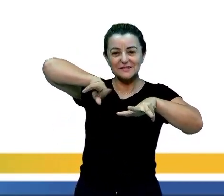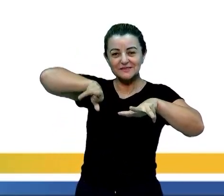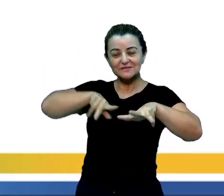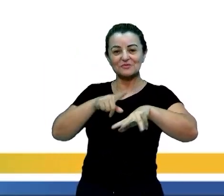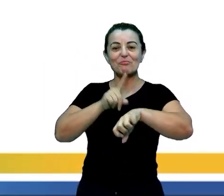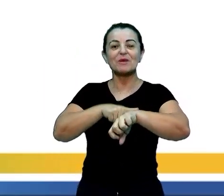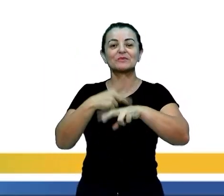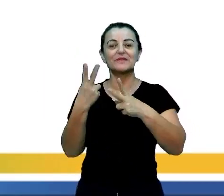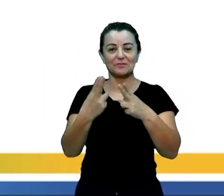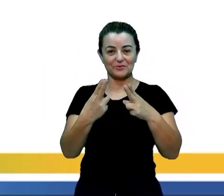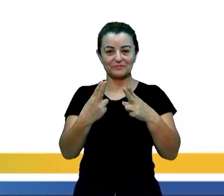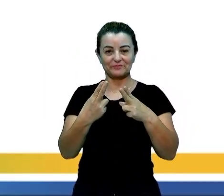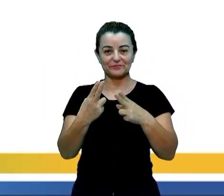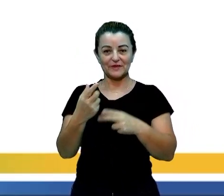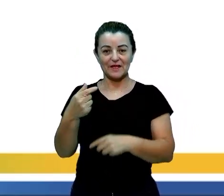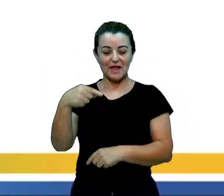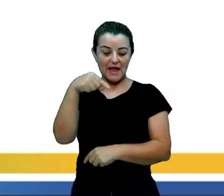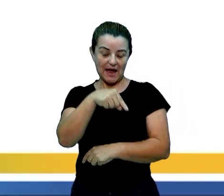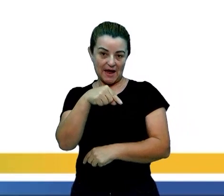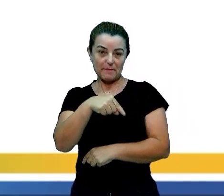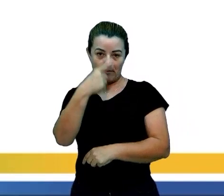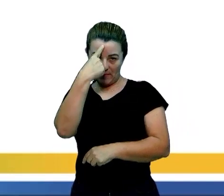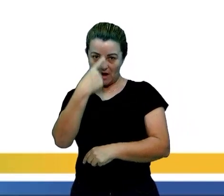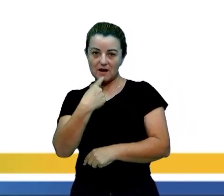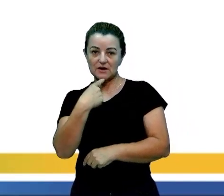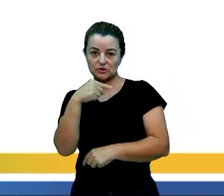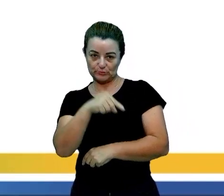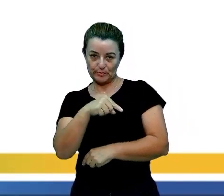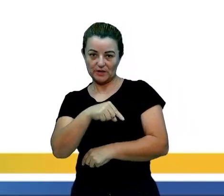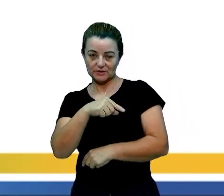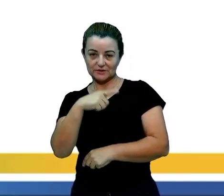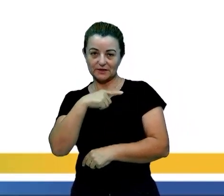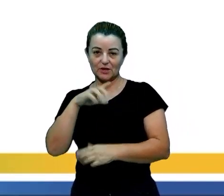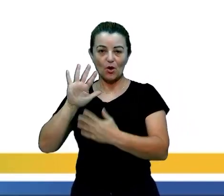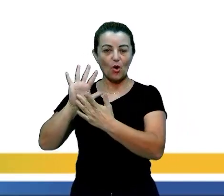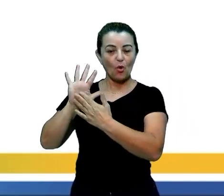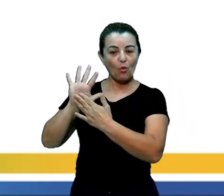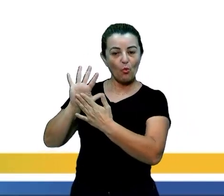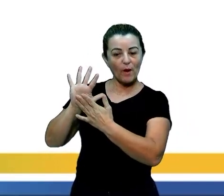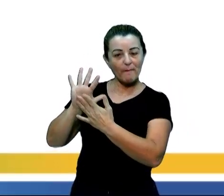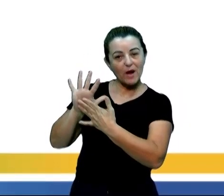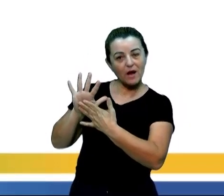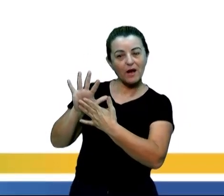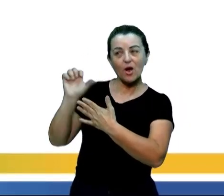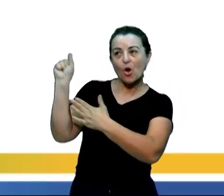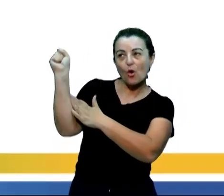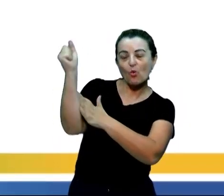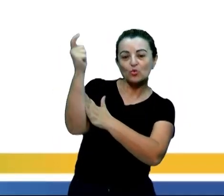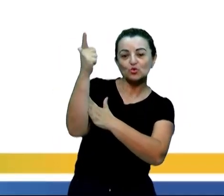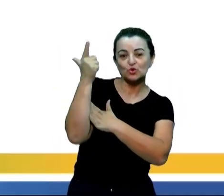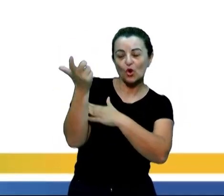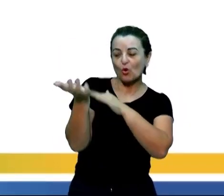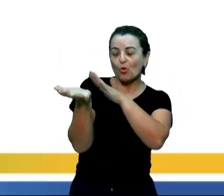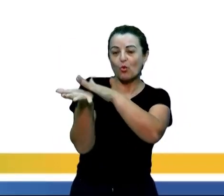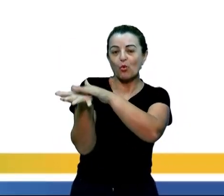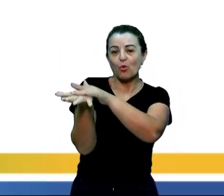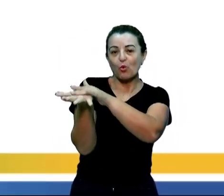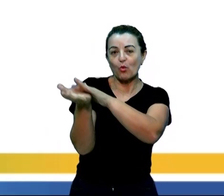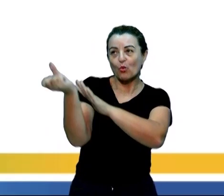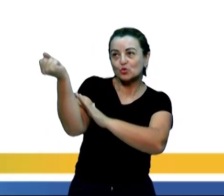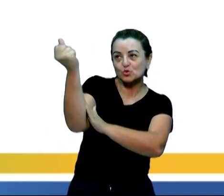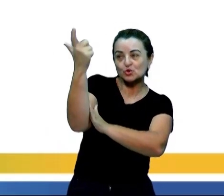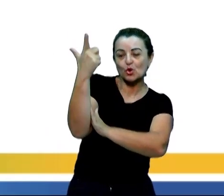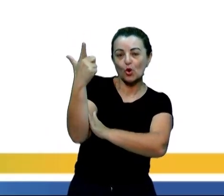acontece, né? A imagem de baixo, que nós temos aí uma mão, o Sol, as placas solares, as